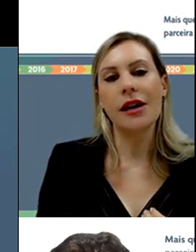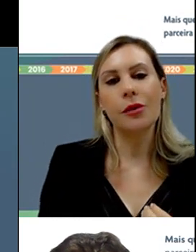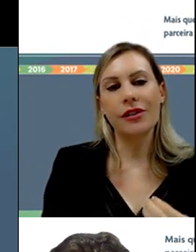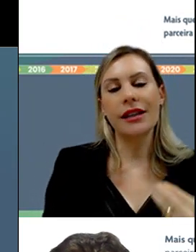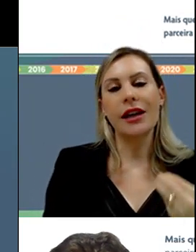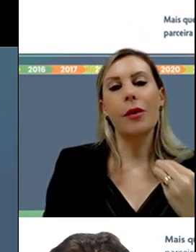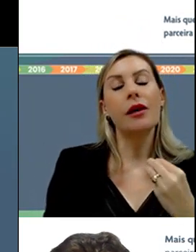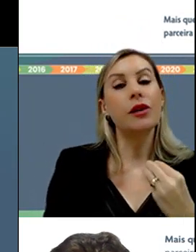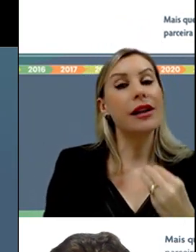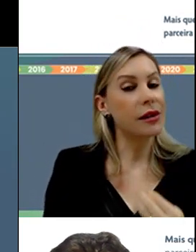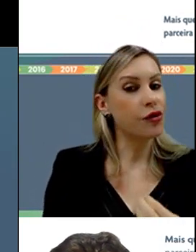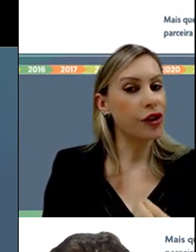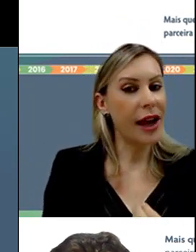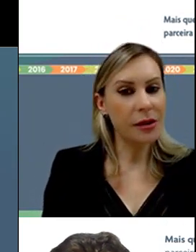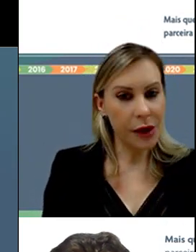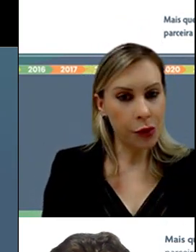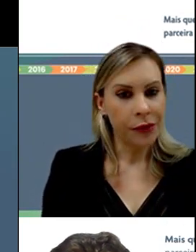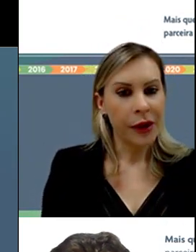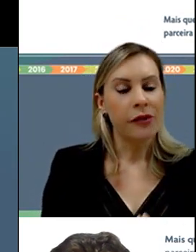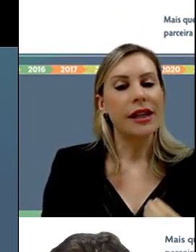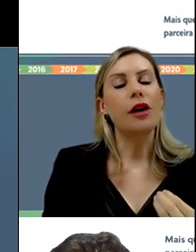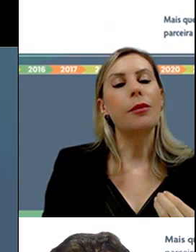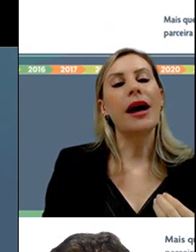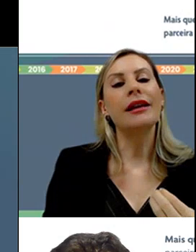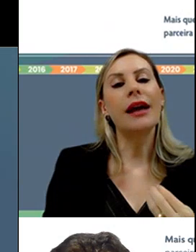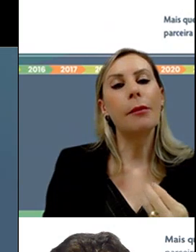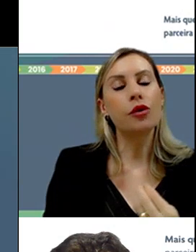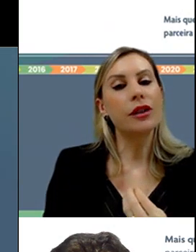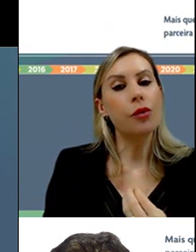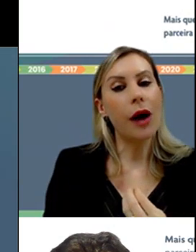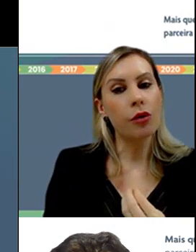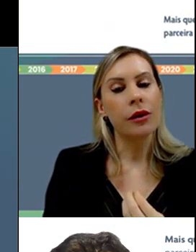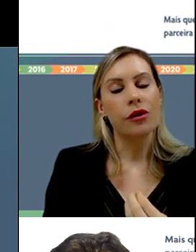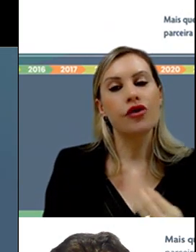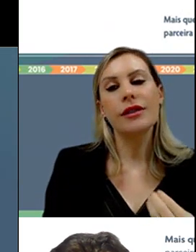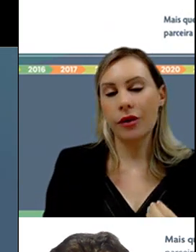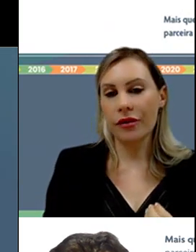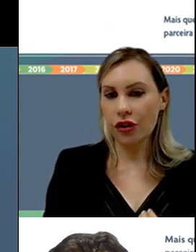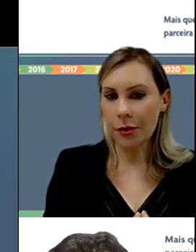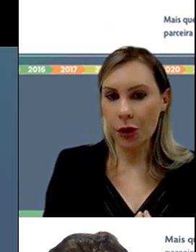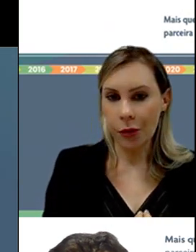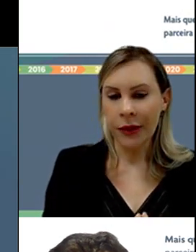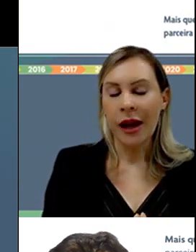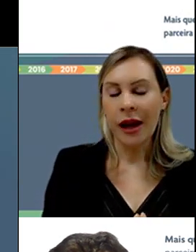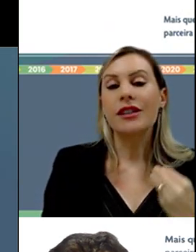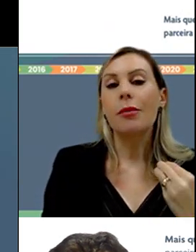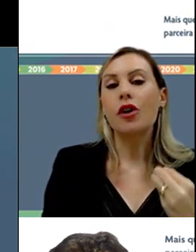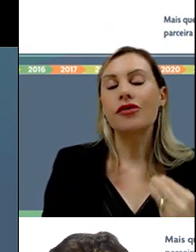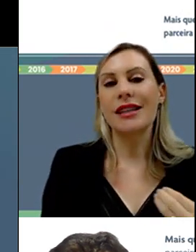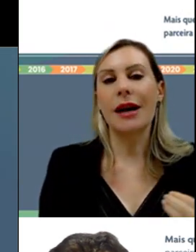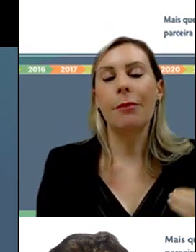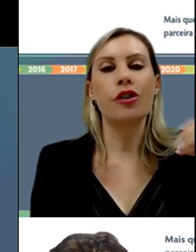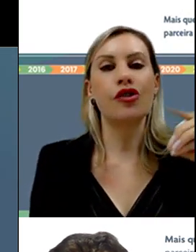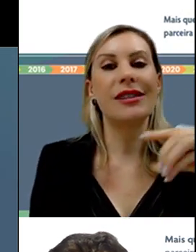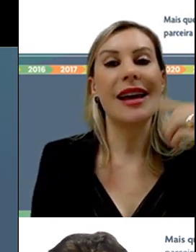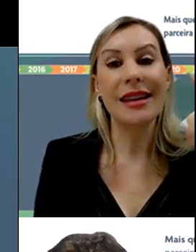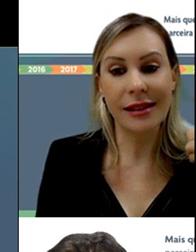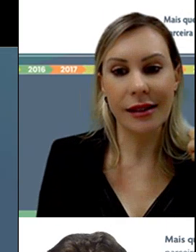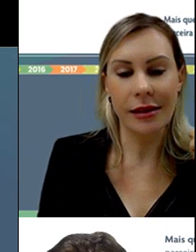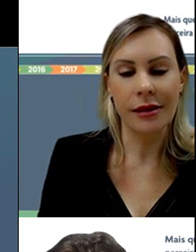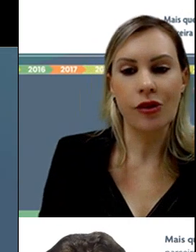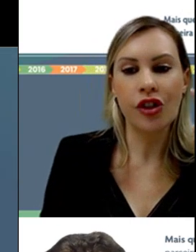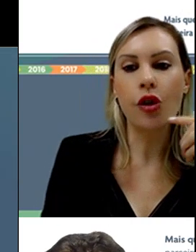um exemplo, se você tem uma remuneração de 10 mil, você tem uma renda bruta anual de 120 mil. Você pode fazer